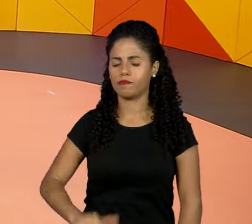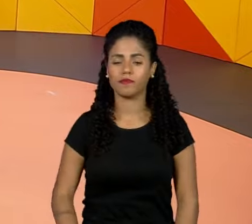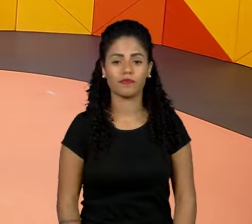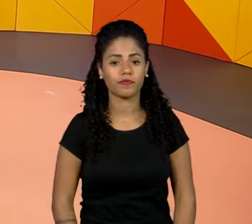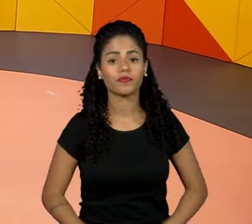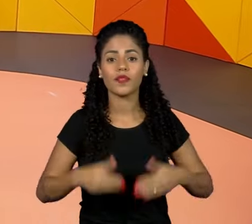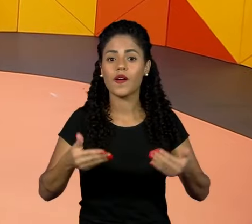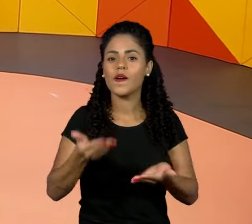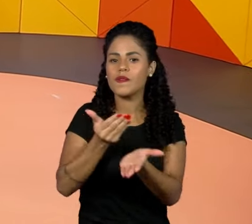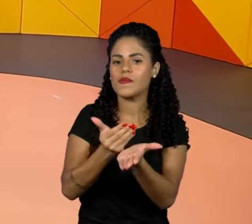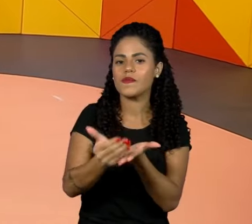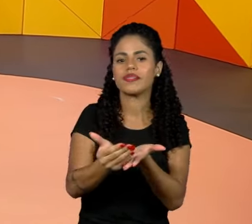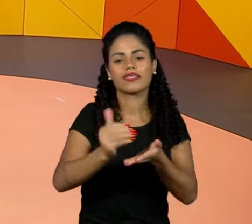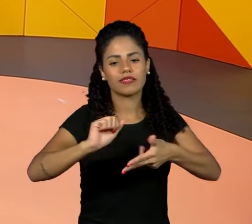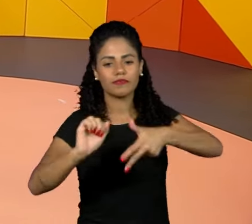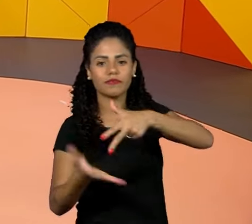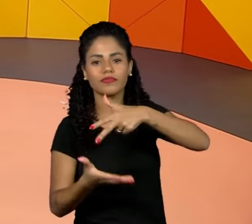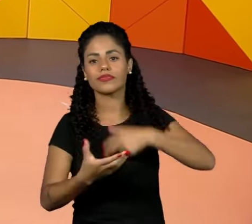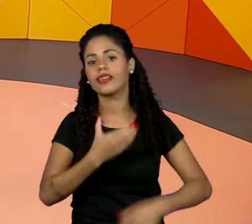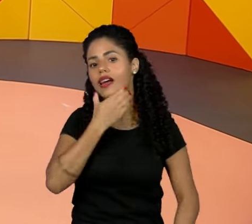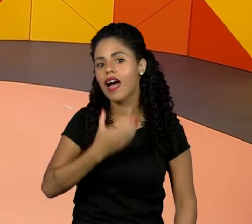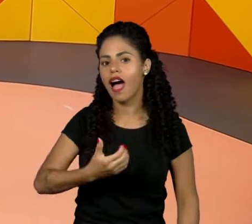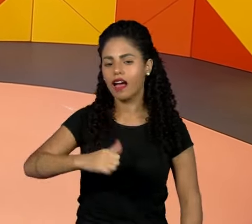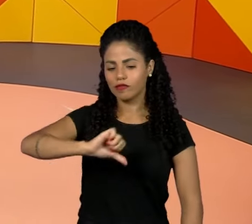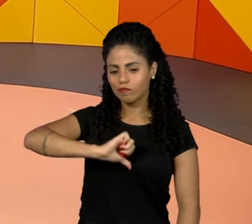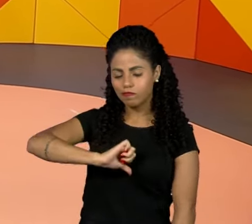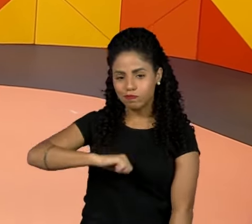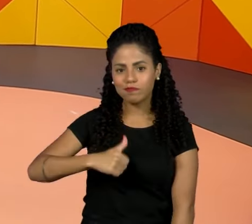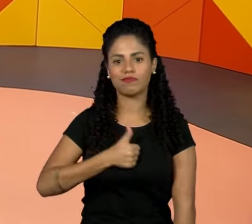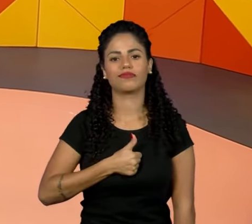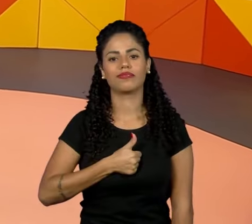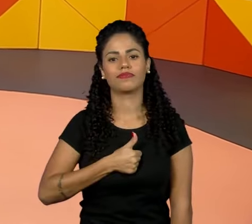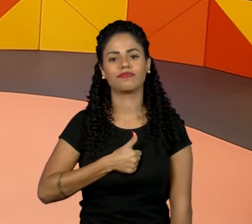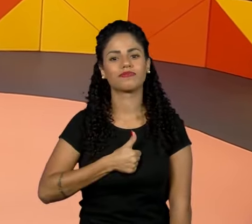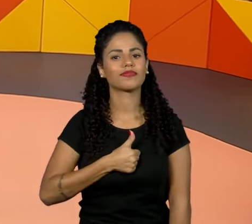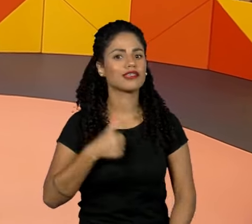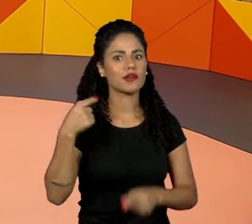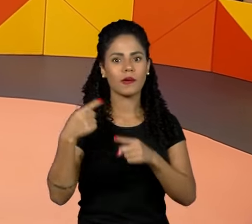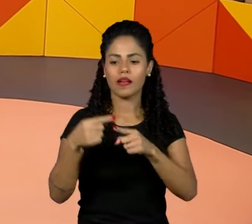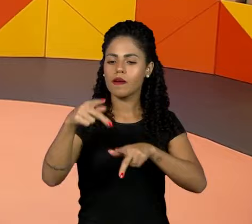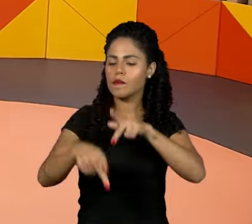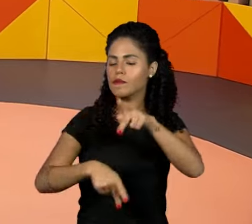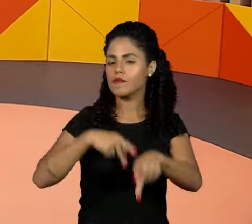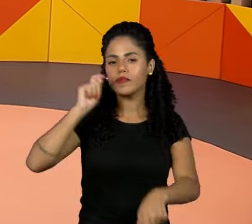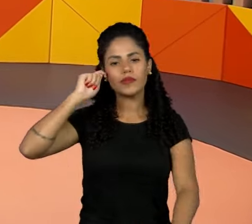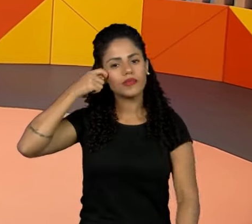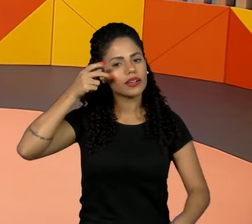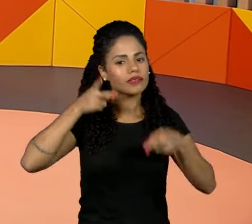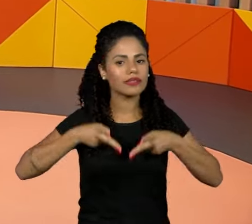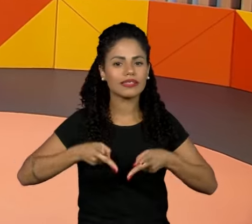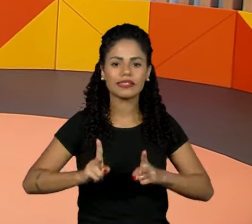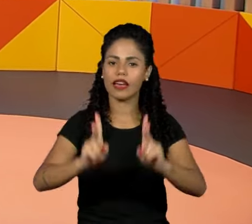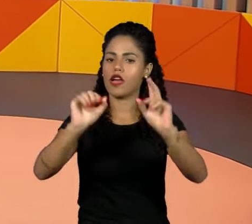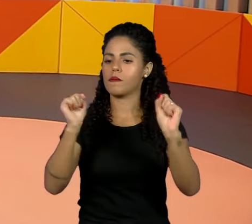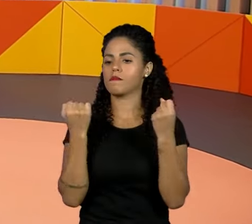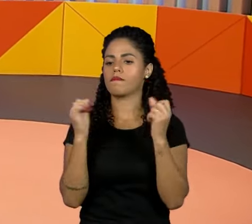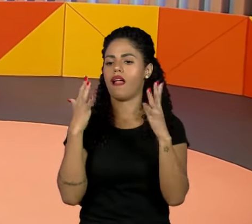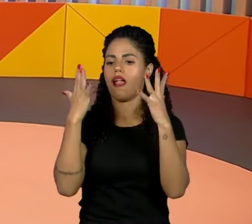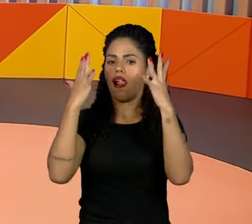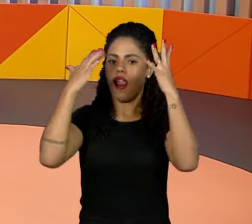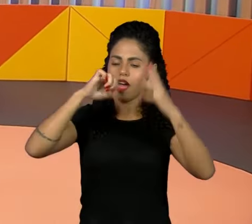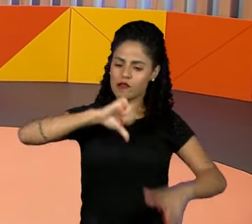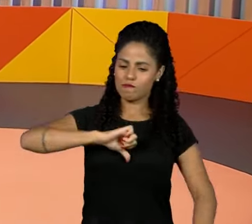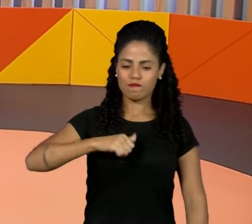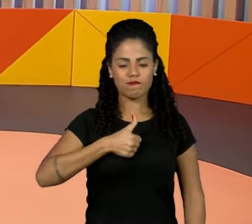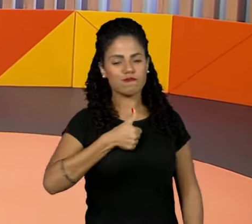programa de Natal falando de autoestima. Isso mesmo, o povo preto cada vez mais celebra a sua autoestima